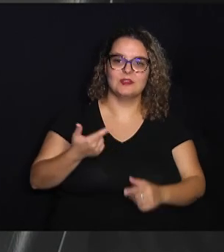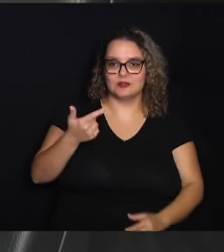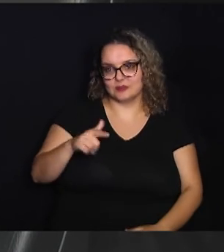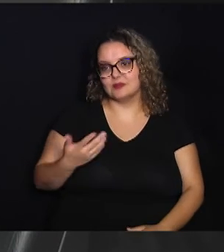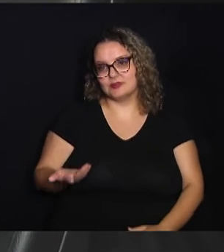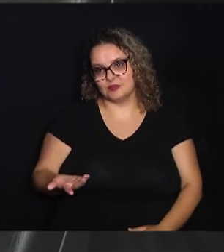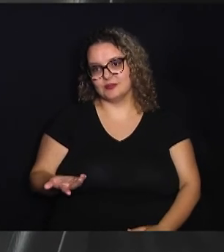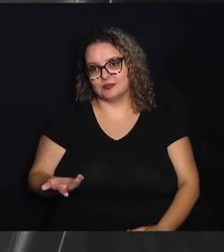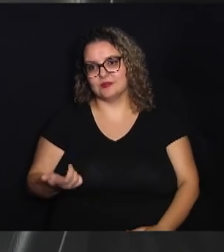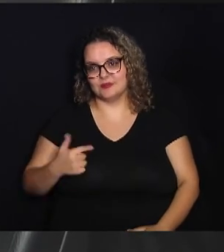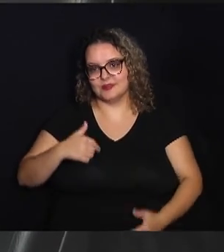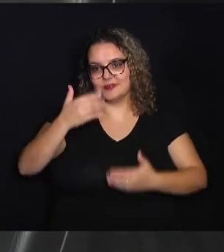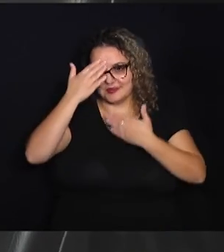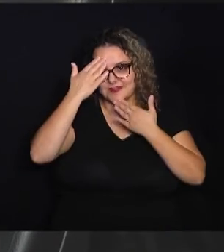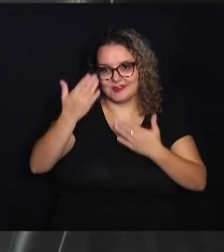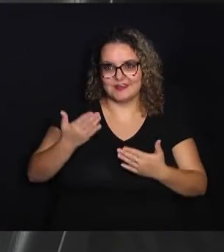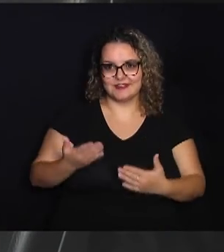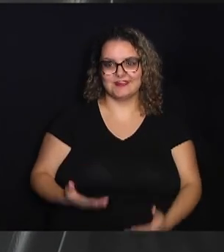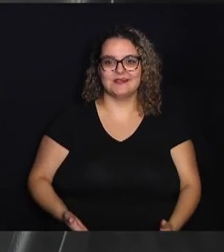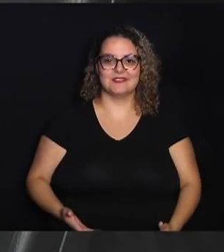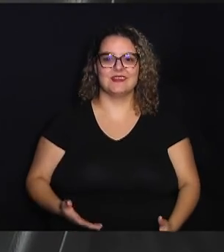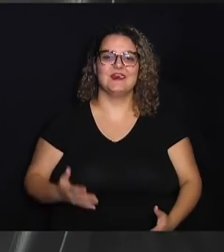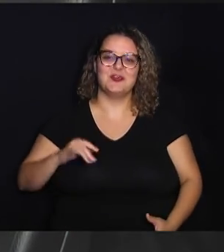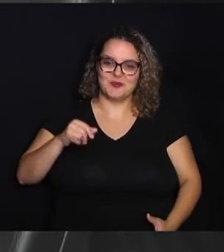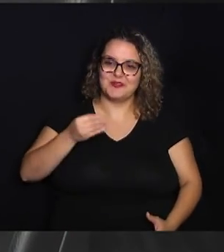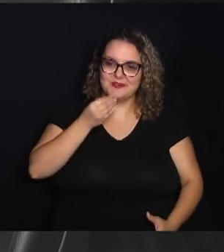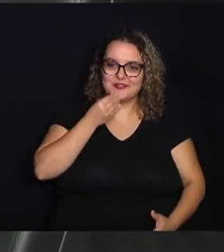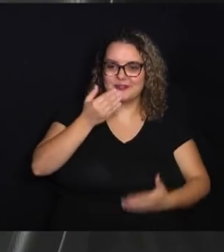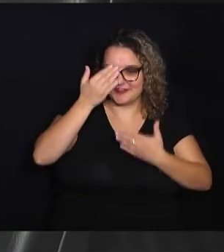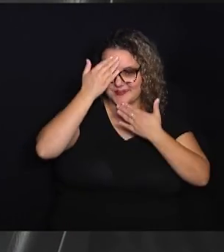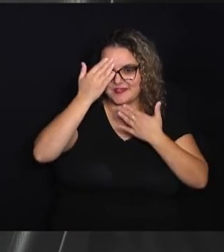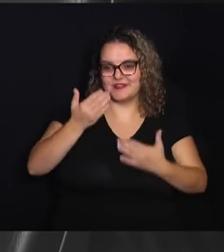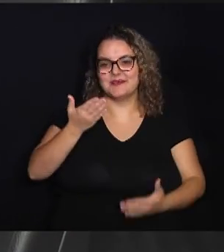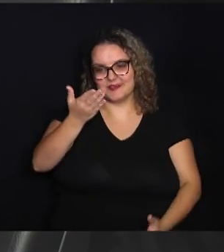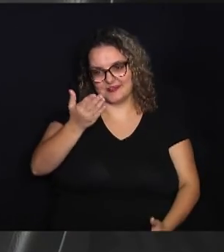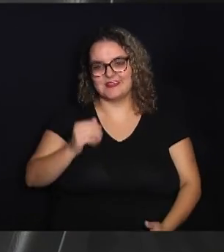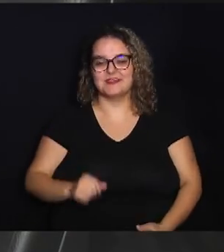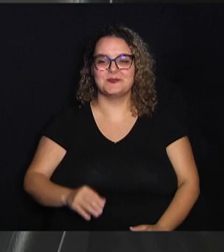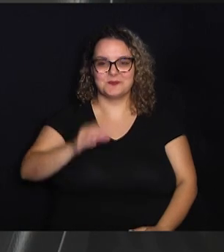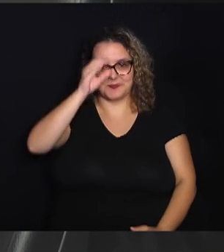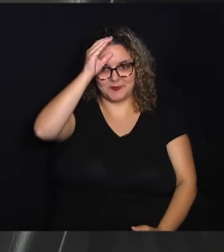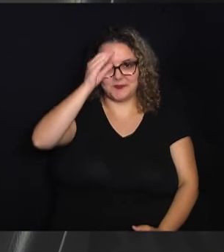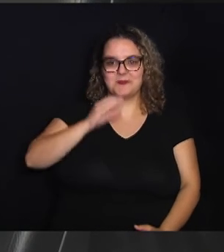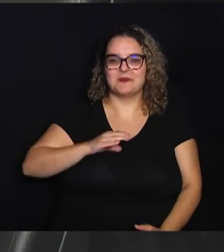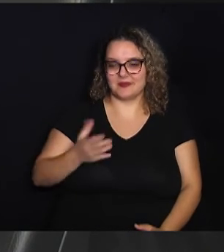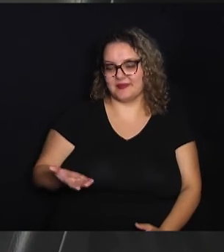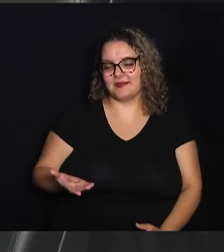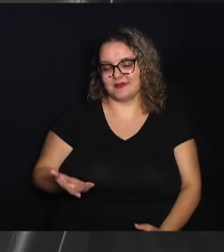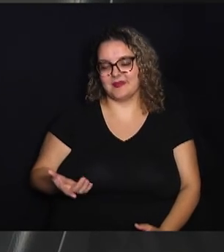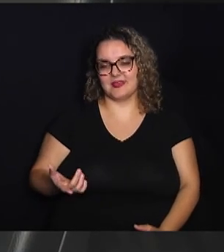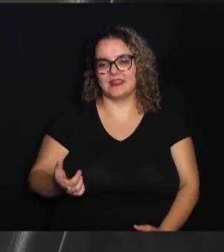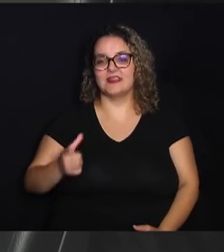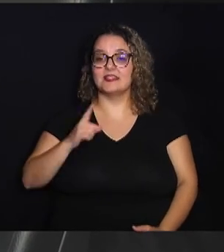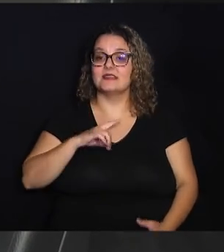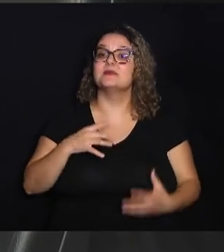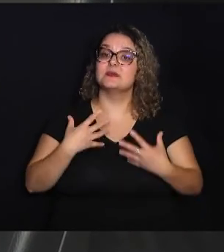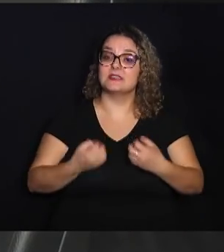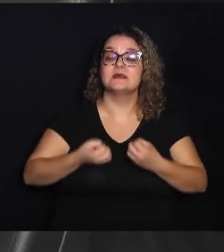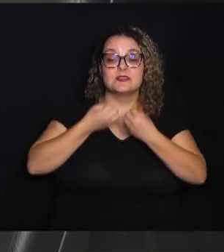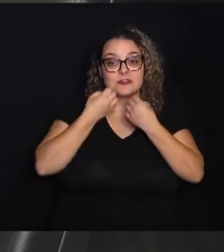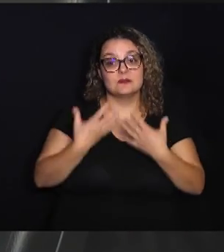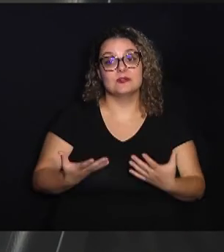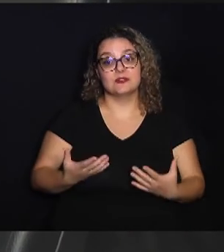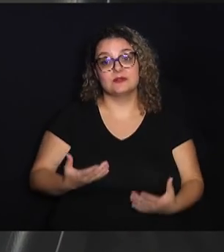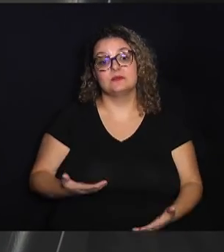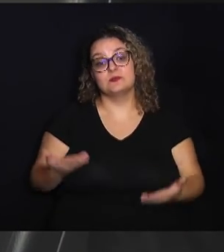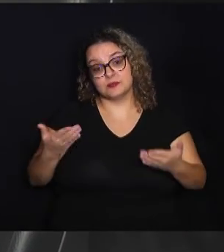Então eu agradeço por isso, aproveito a oportunidade para agradecer você, que é campineiro, né, por ter me recebido tão bem e por